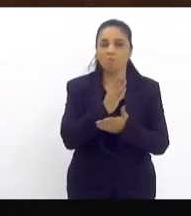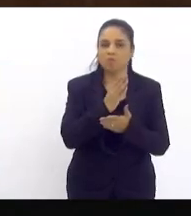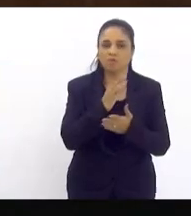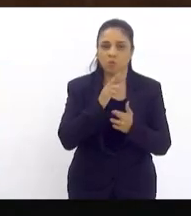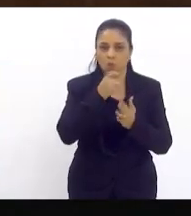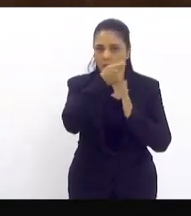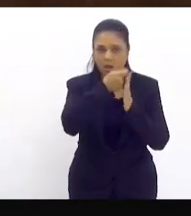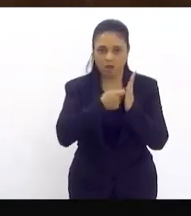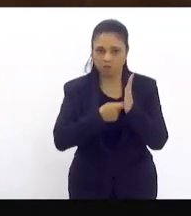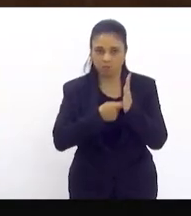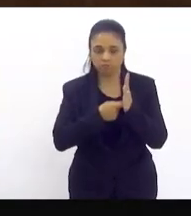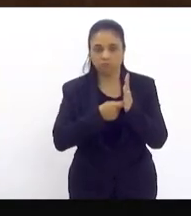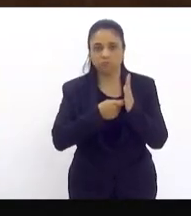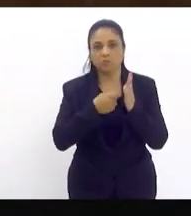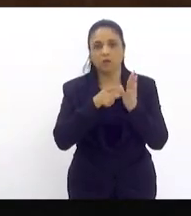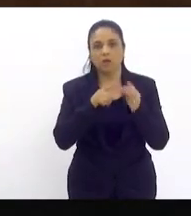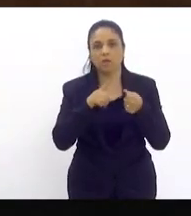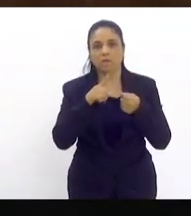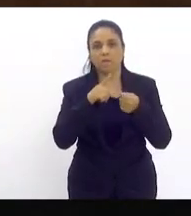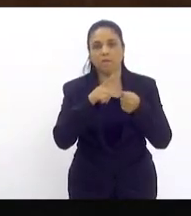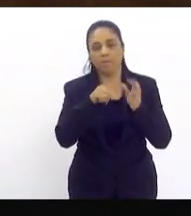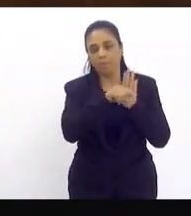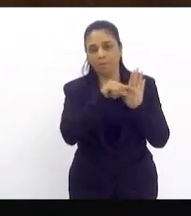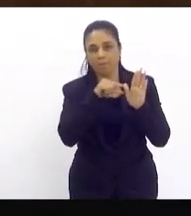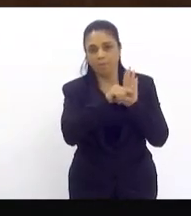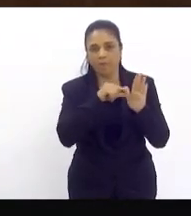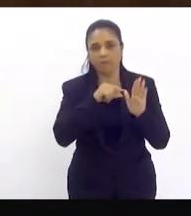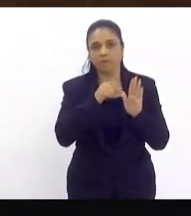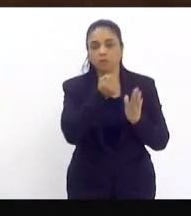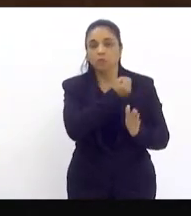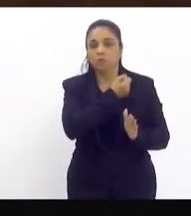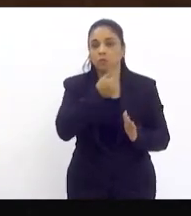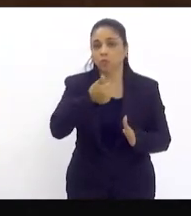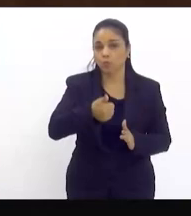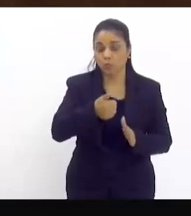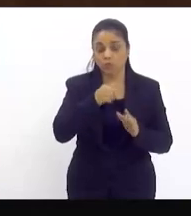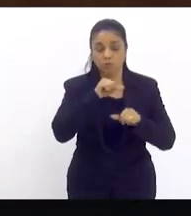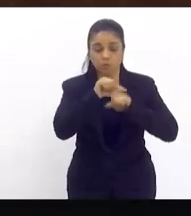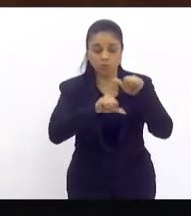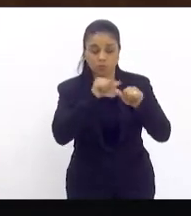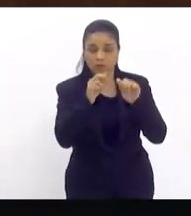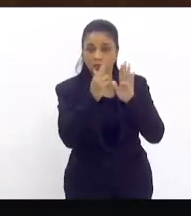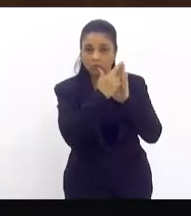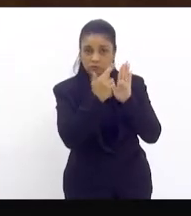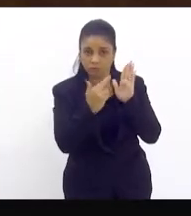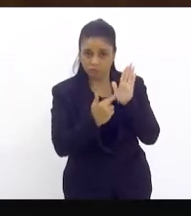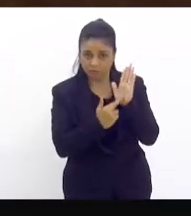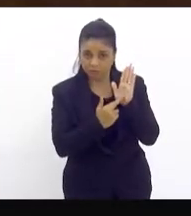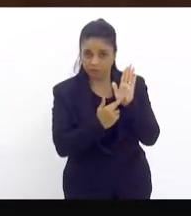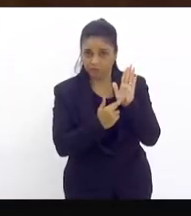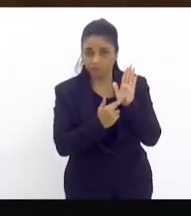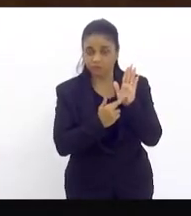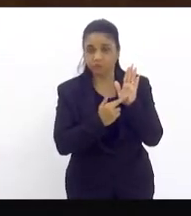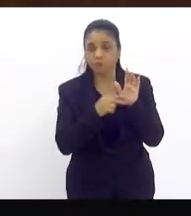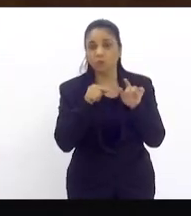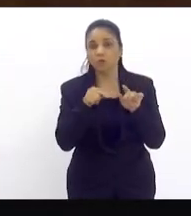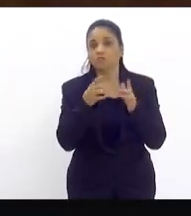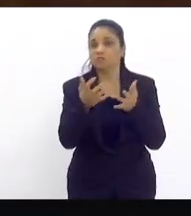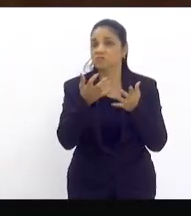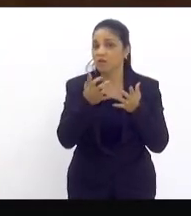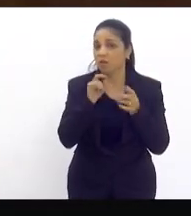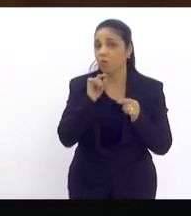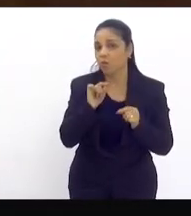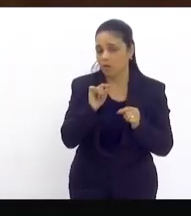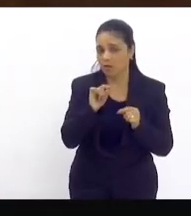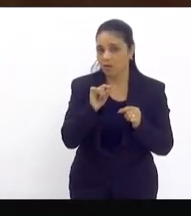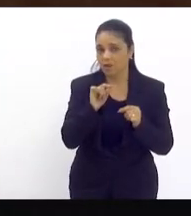modificativa número um que fazia uma modificação no Regimento Então o que a gente está sustentando é que não